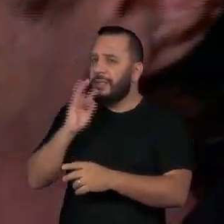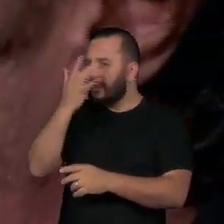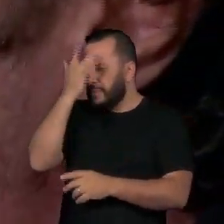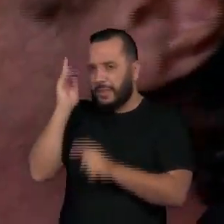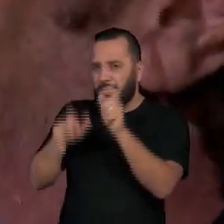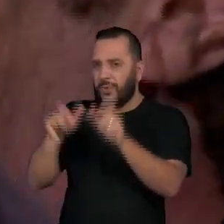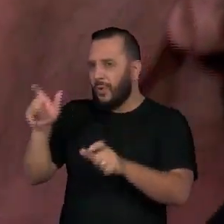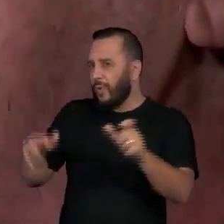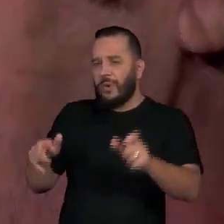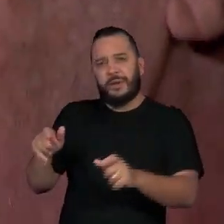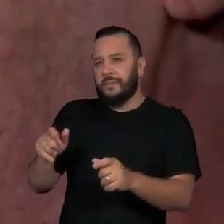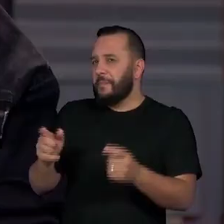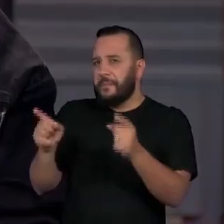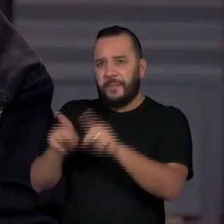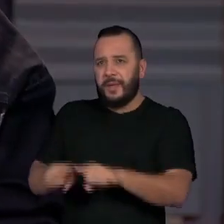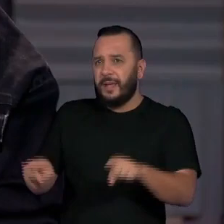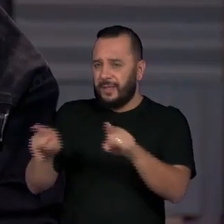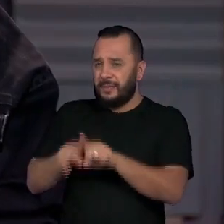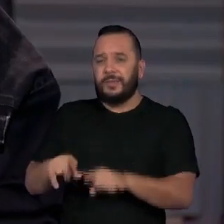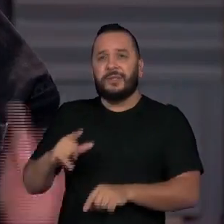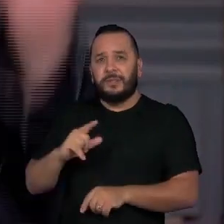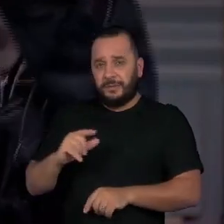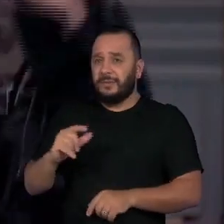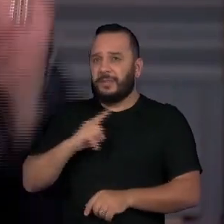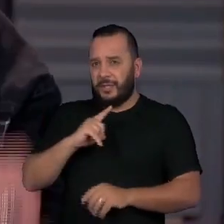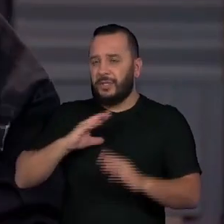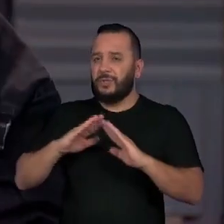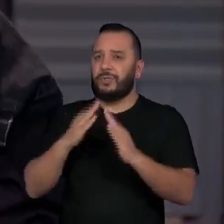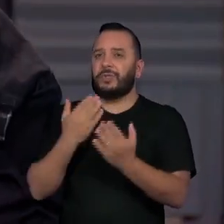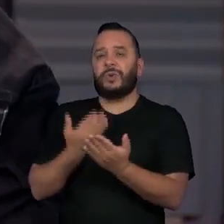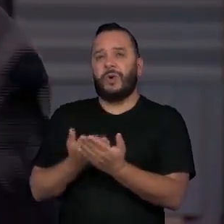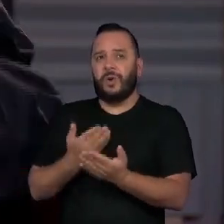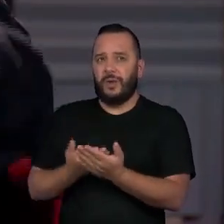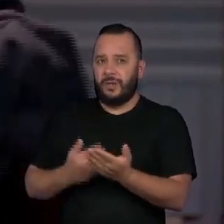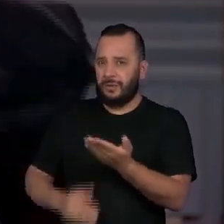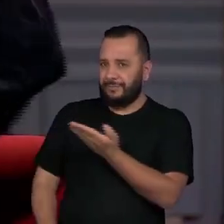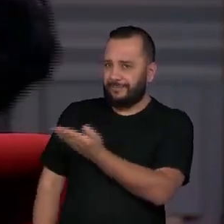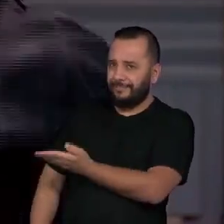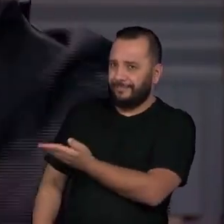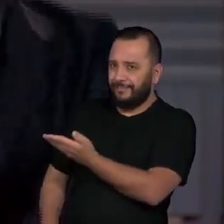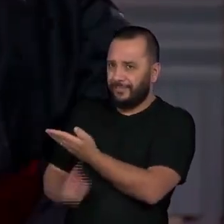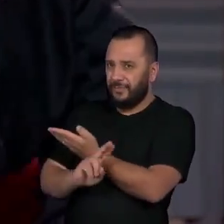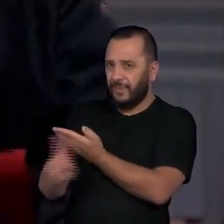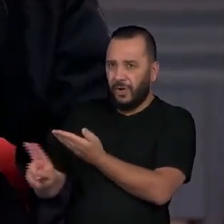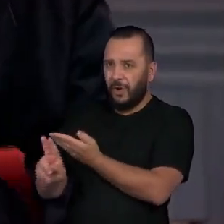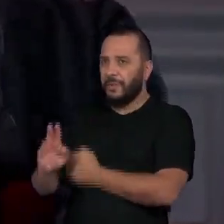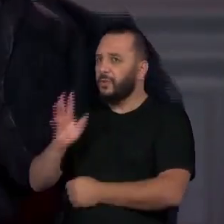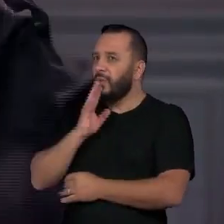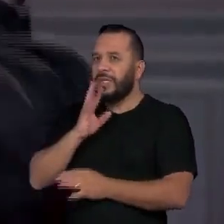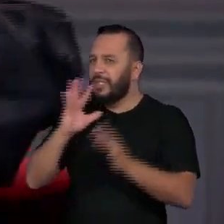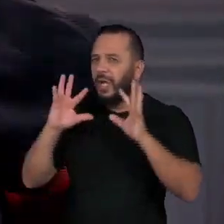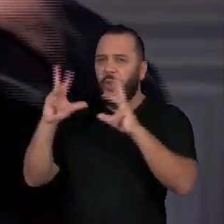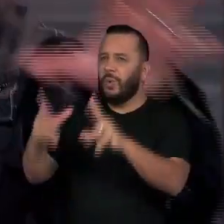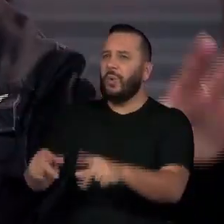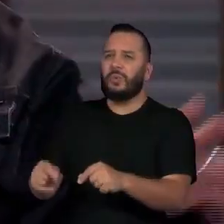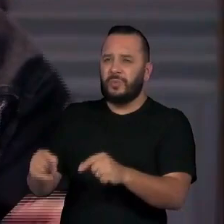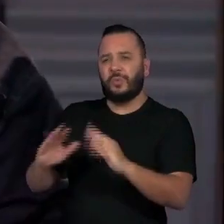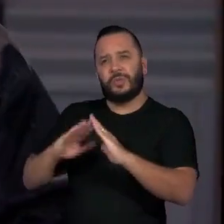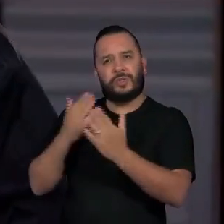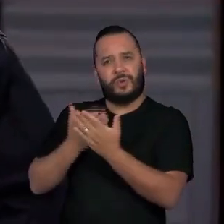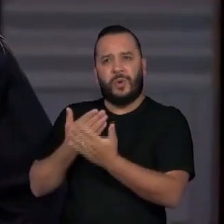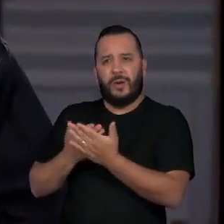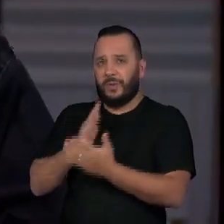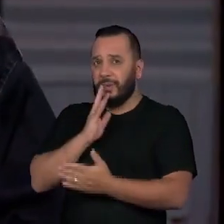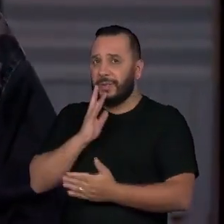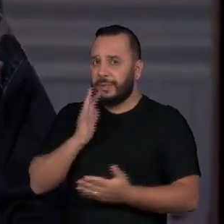direto Sampaio é um colégio da Penha é diretora servente todo mundo conhecia todo mundo ali